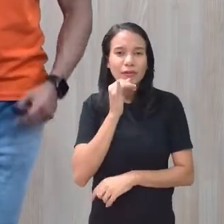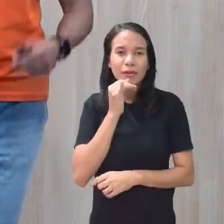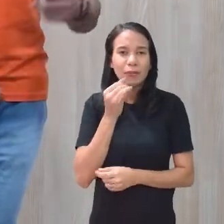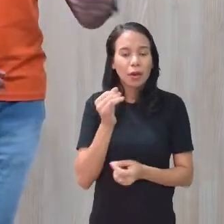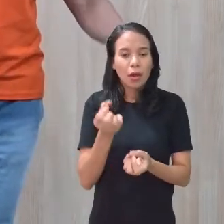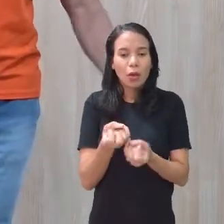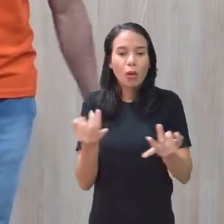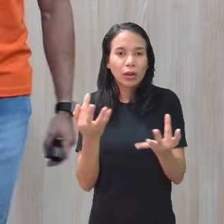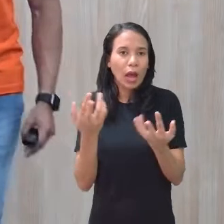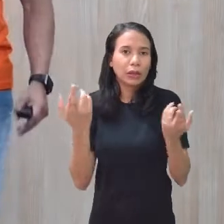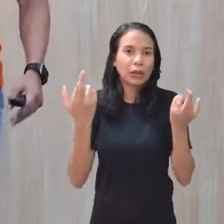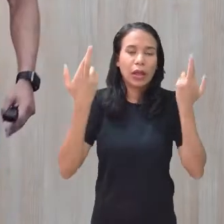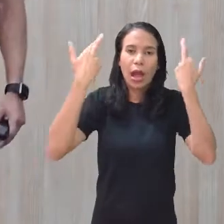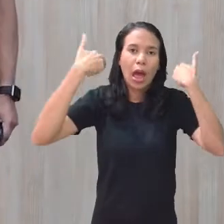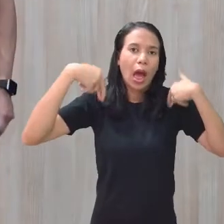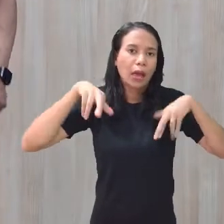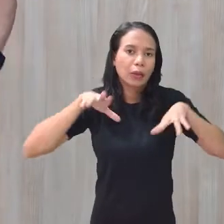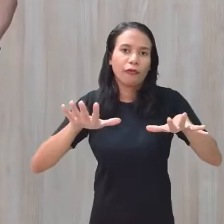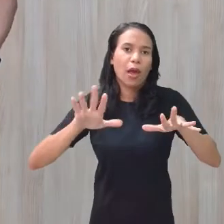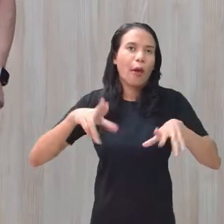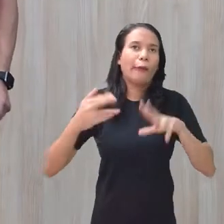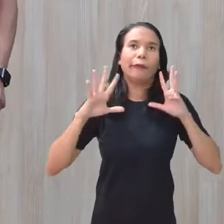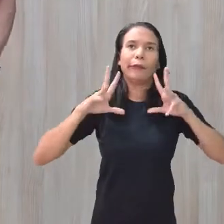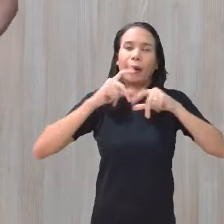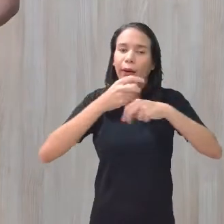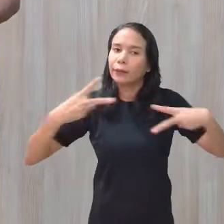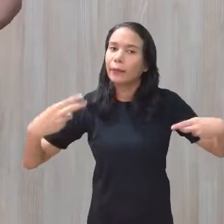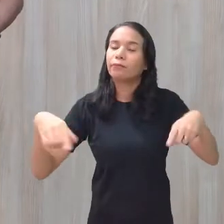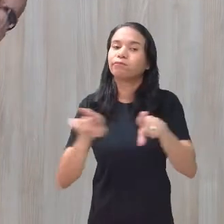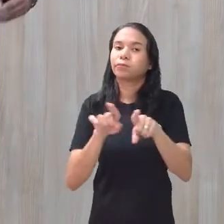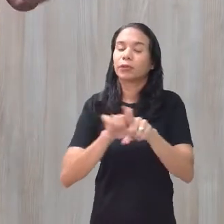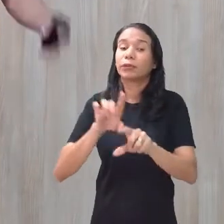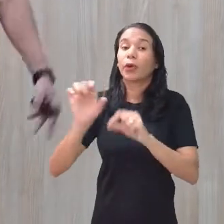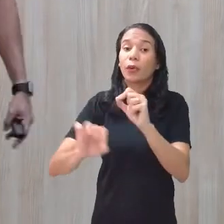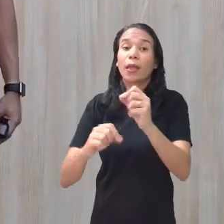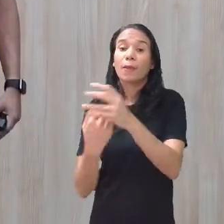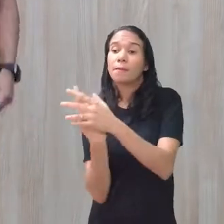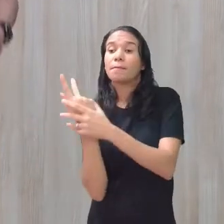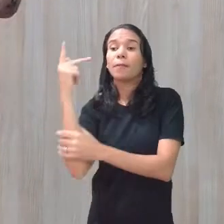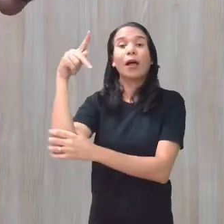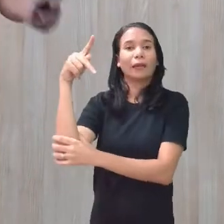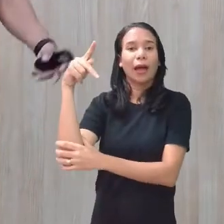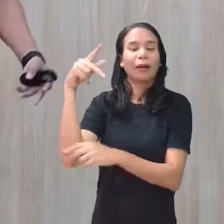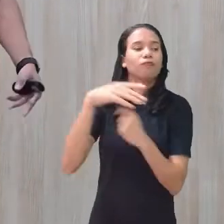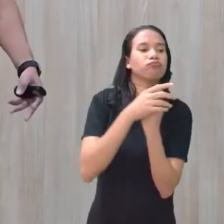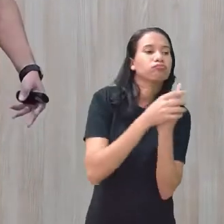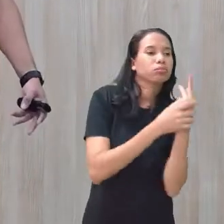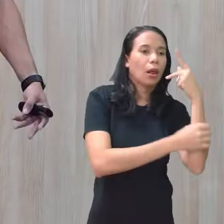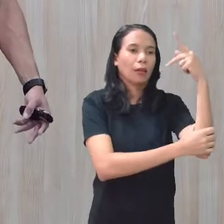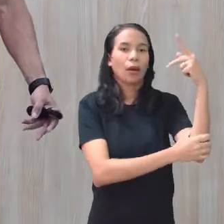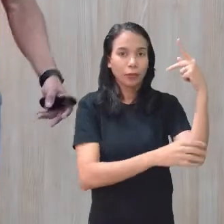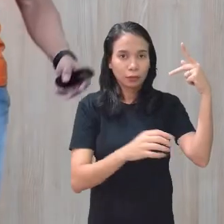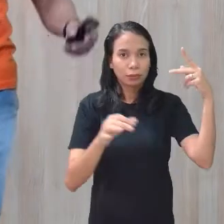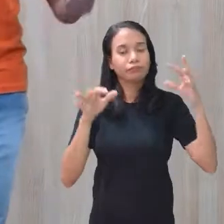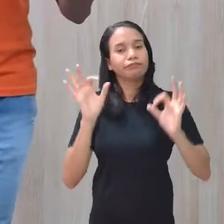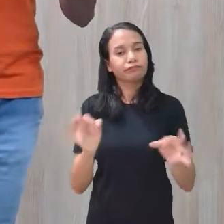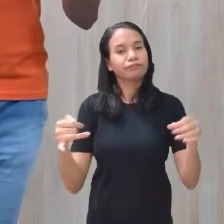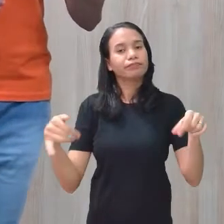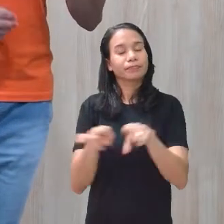quantidade aí dos seus rebanhos, mas em relação também aos seus plantios, né, que eles faziam lá, beleza?